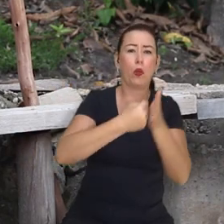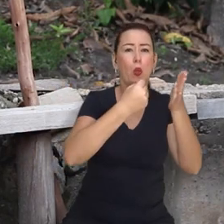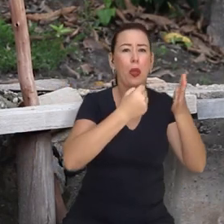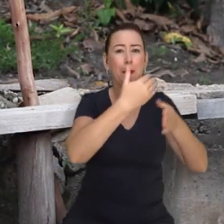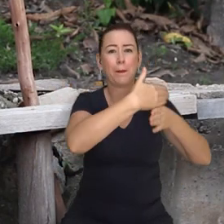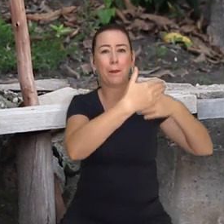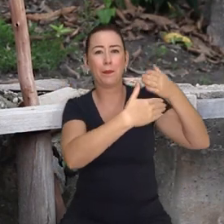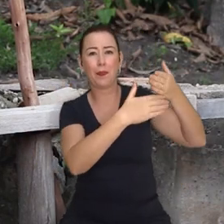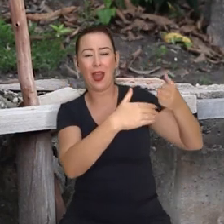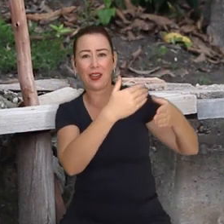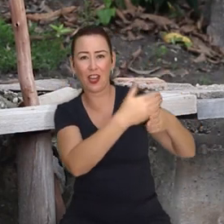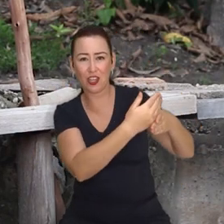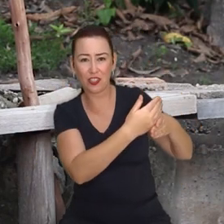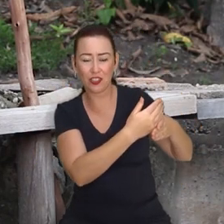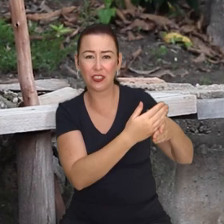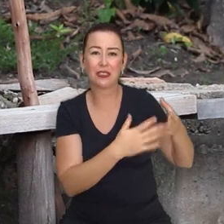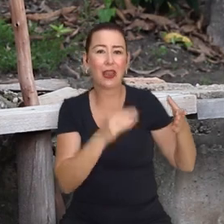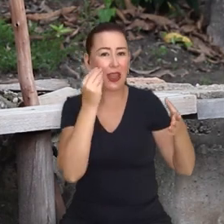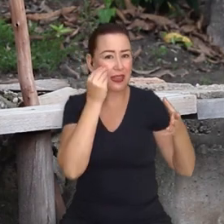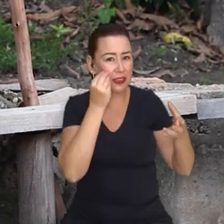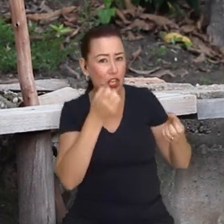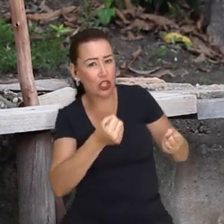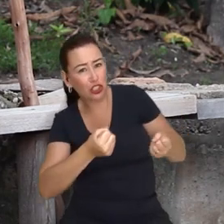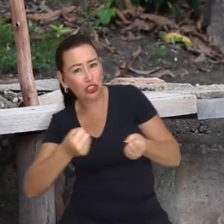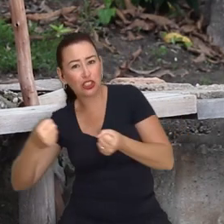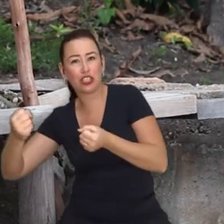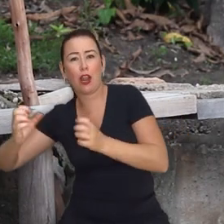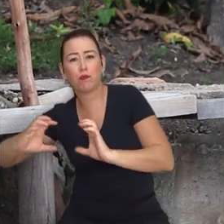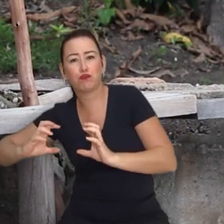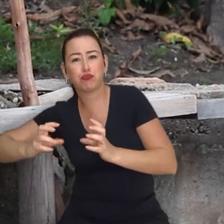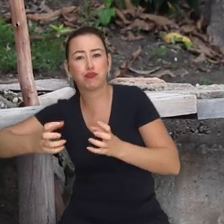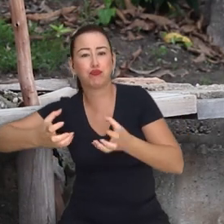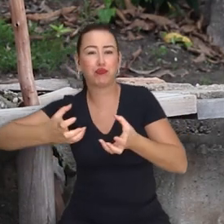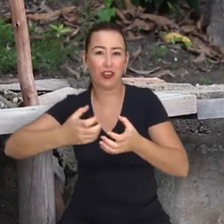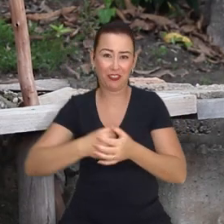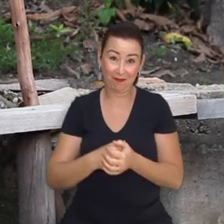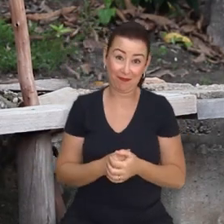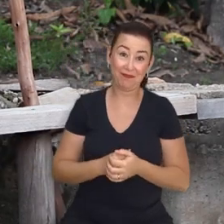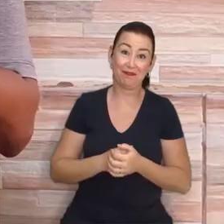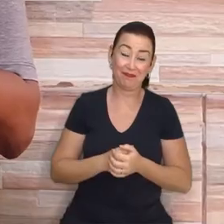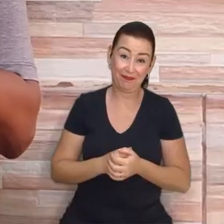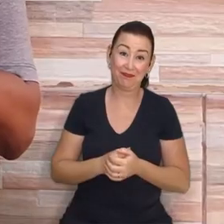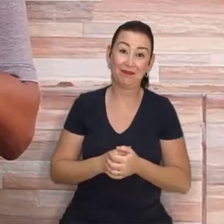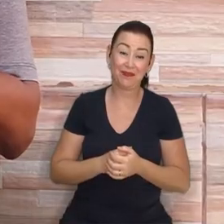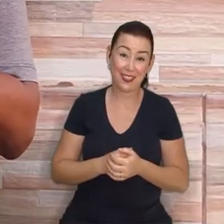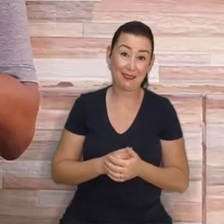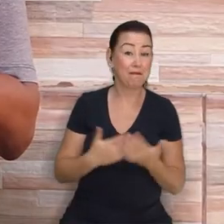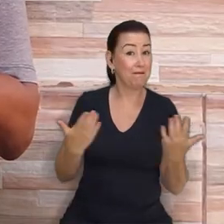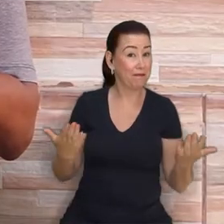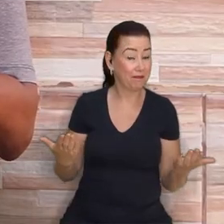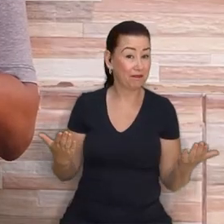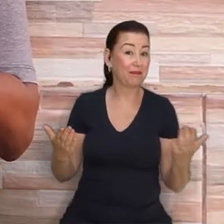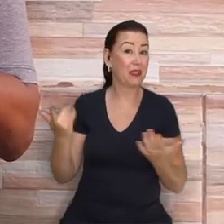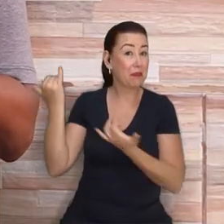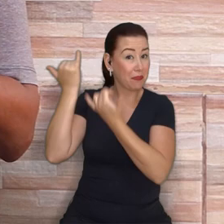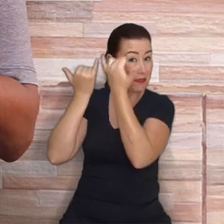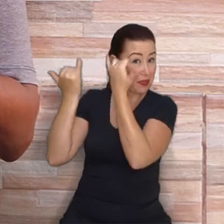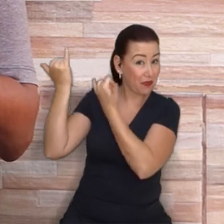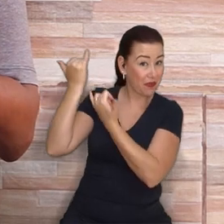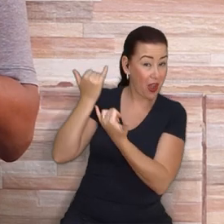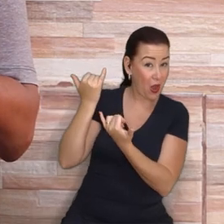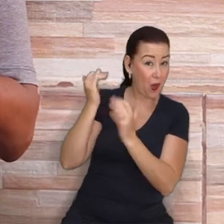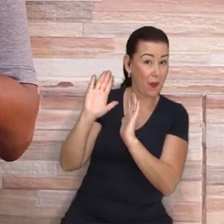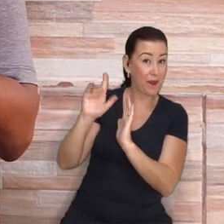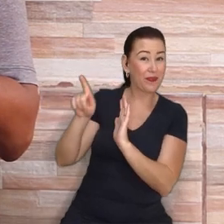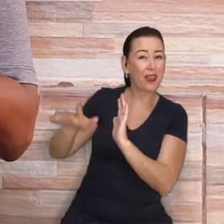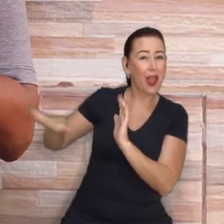parede, que esses homens juntou tudo para tirar essa moenda de engenho para fora. Já escutei, lá numa mata que